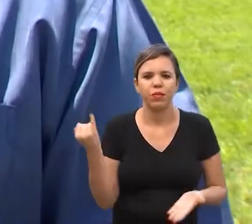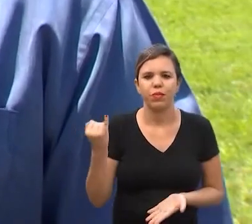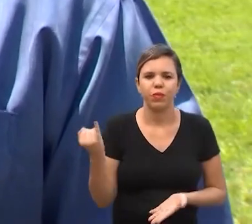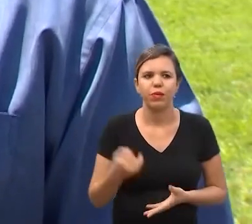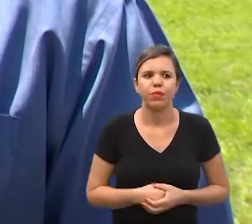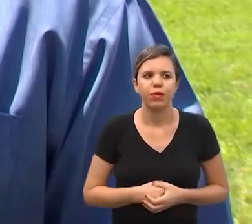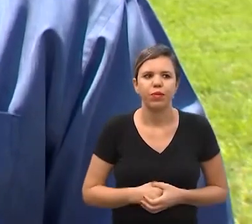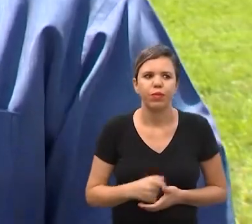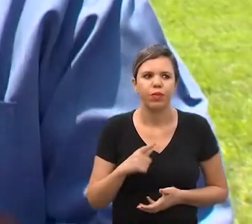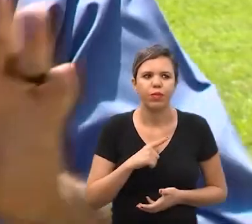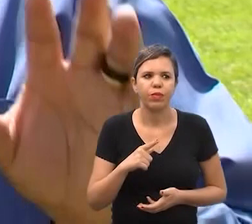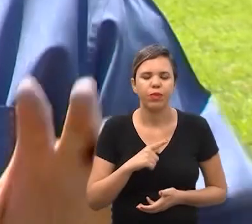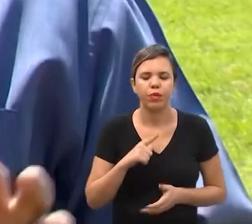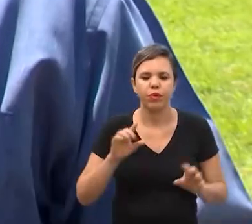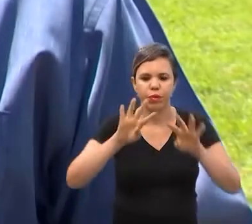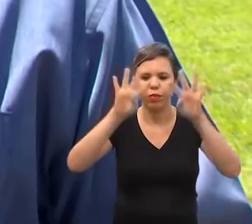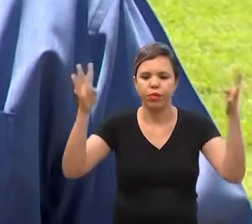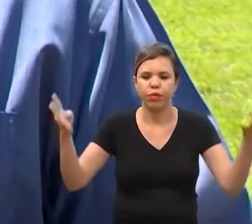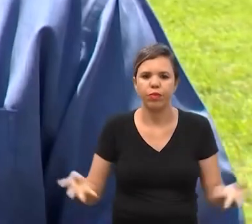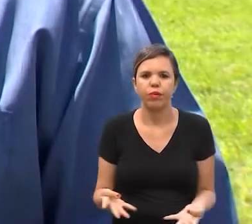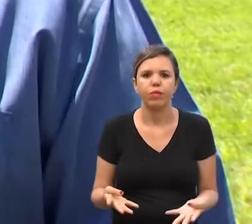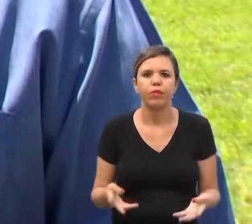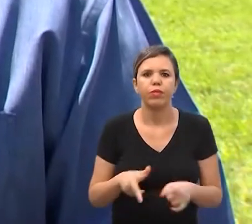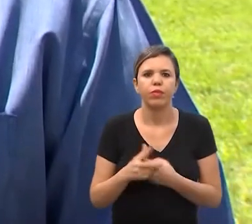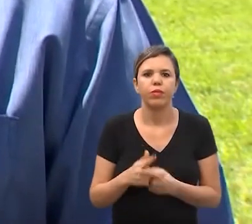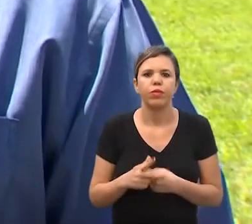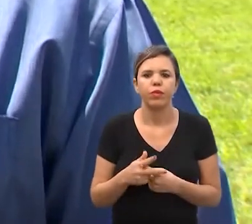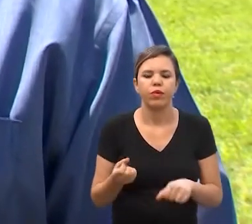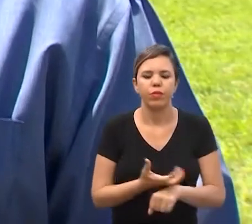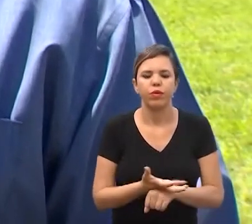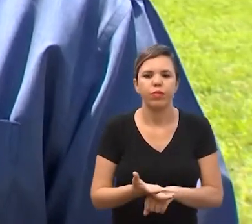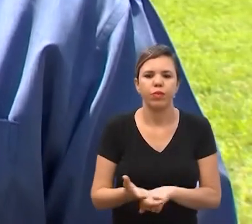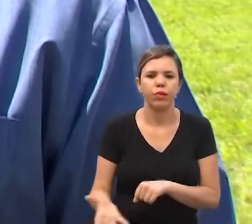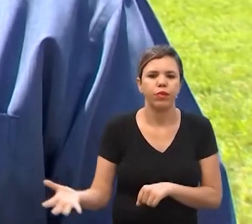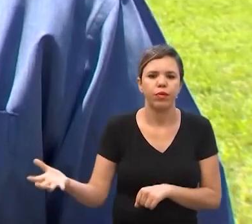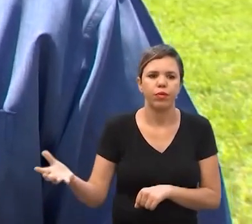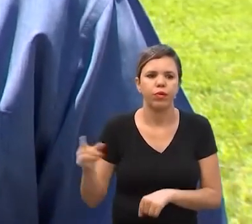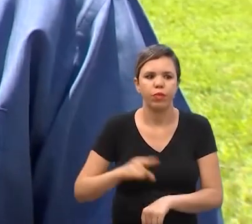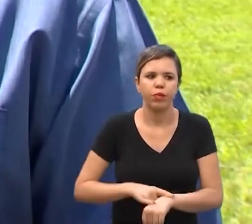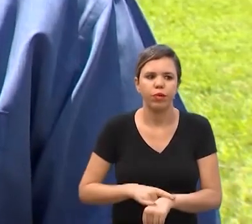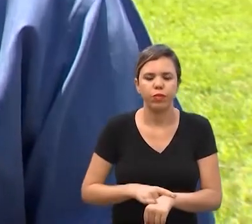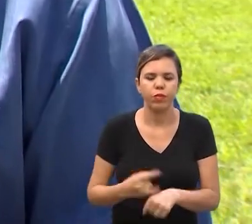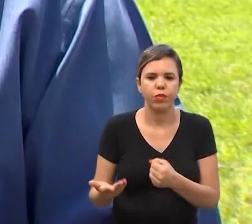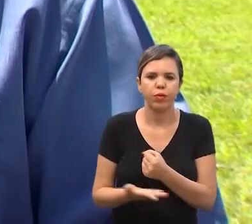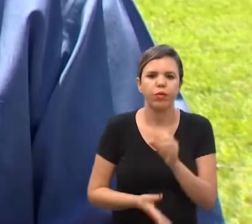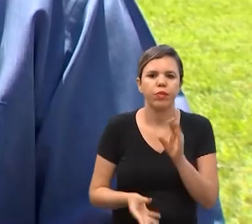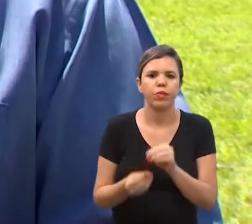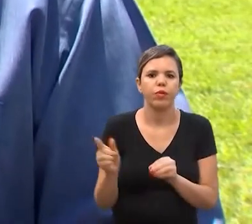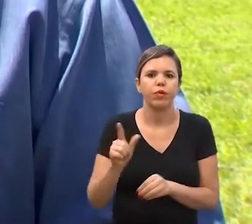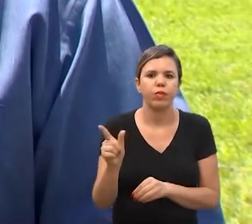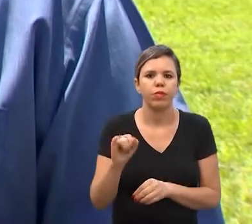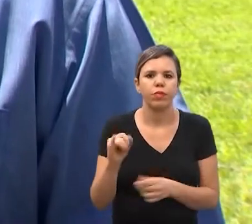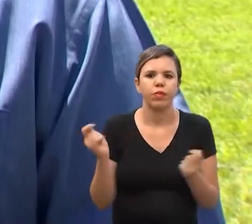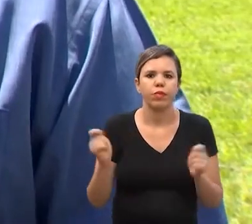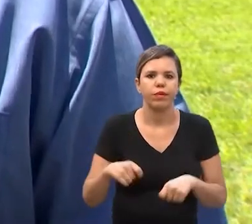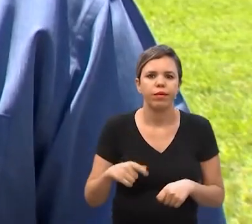importante que tenha este cercamento do campo, a manutenção do gramado e do vestiário. Então é basicamente isso e, claro, se